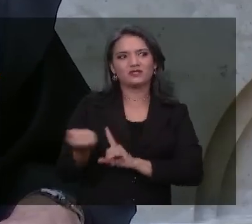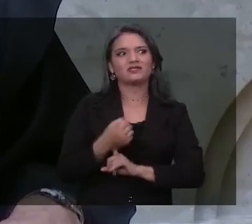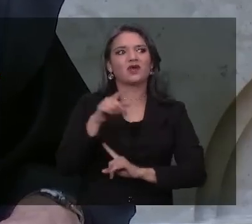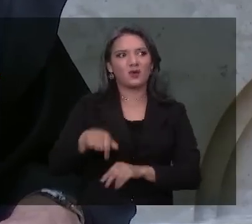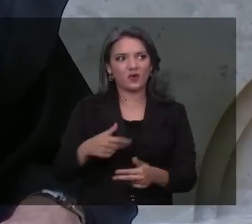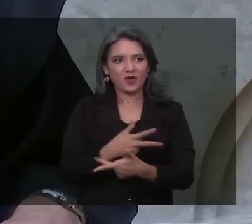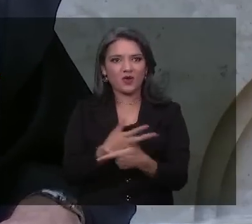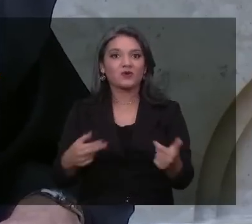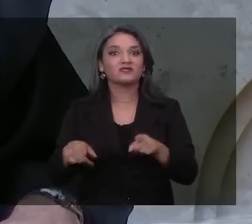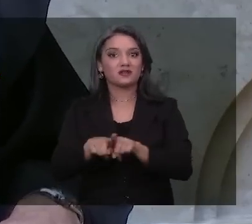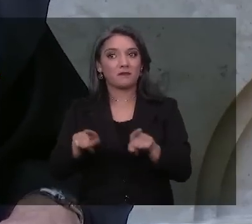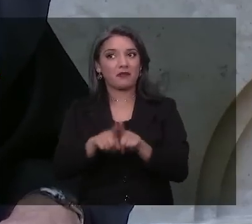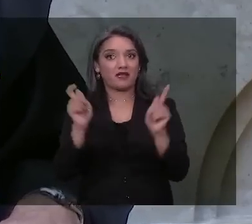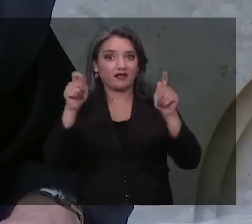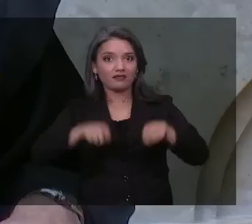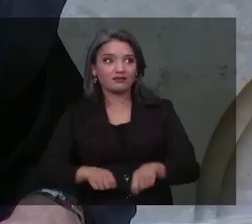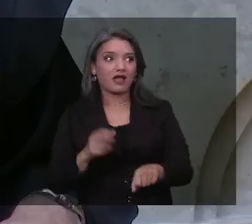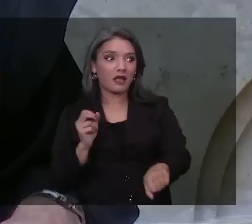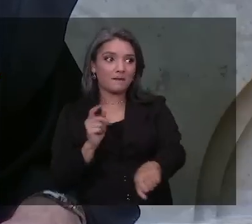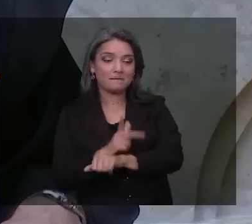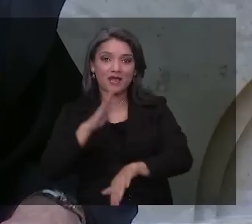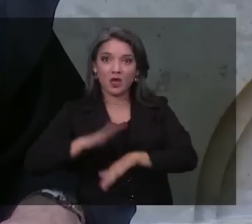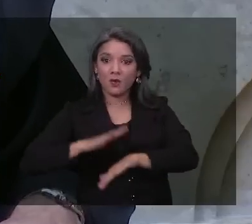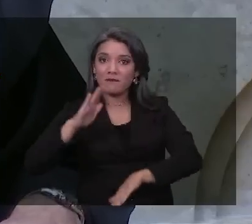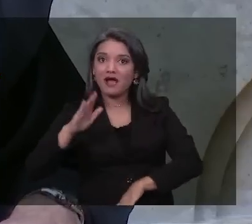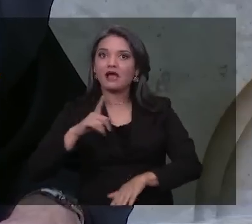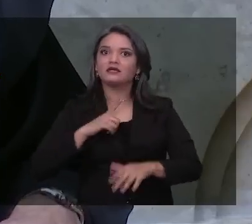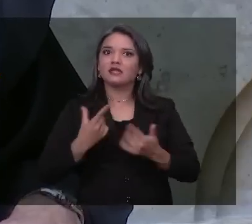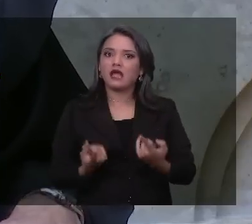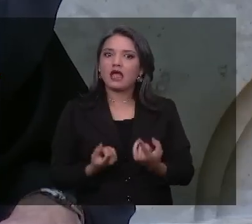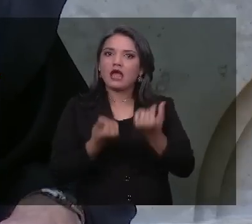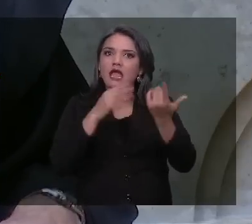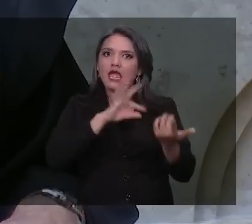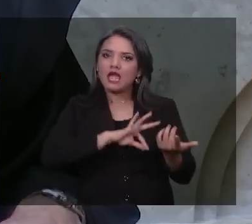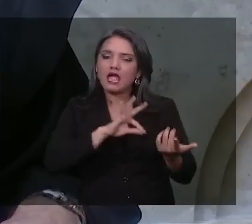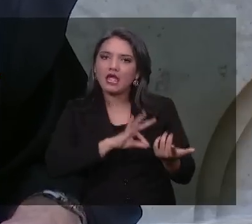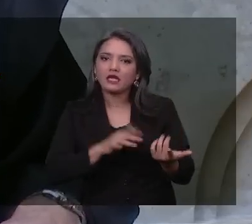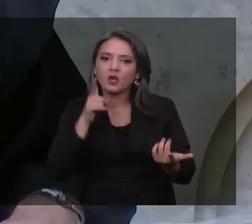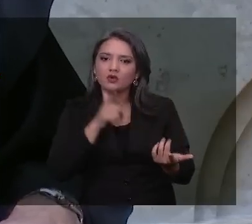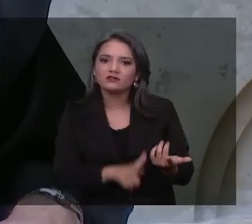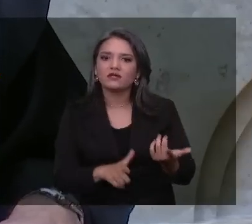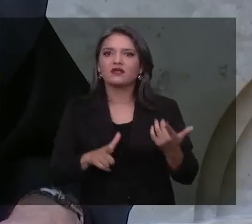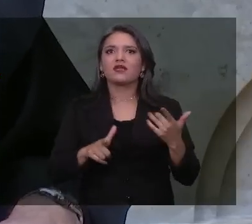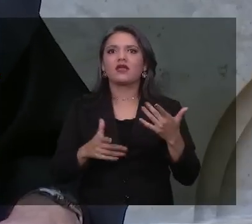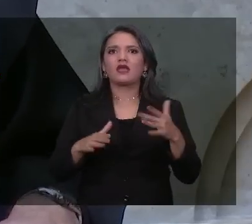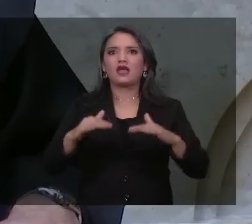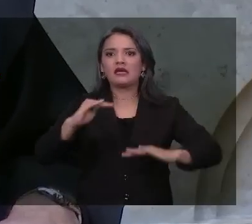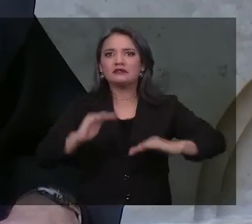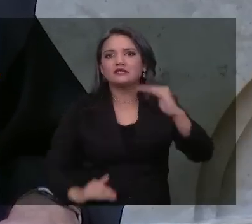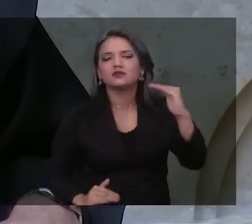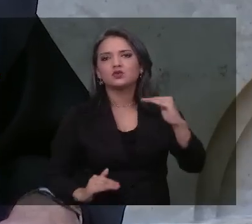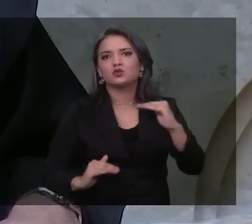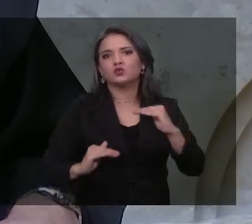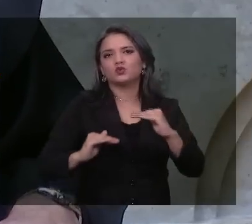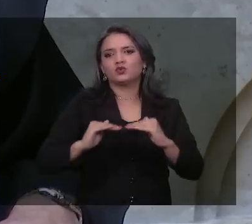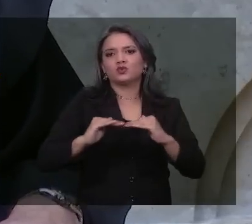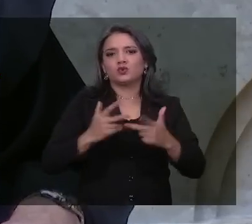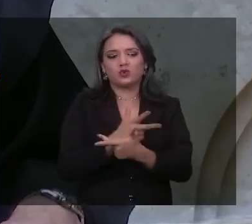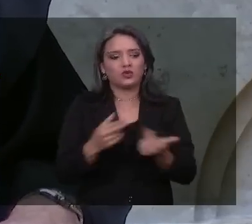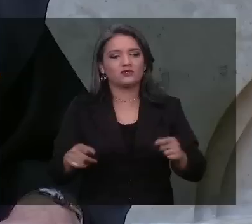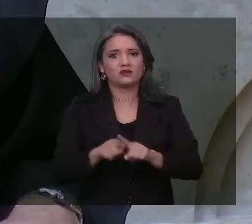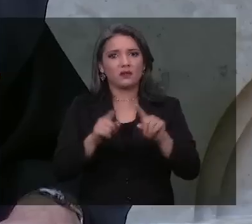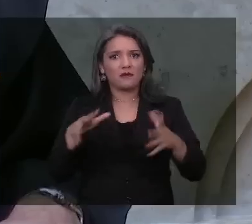favoreçam a criação de empregos, a geração de renda, a redução das desigualdades, a interação sustentável com o